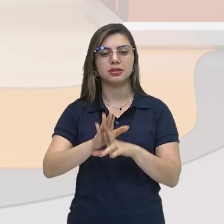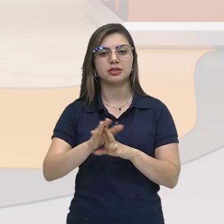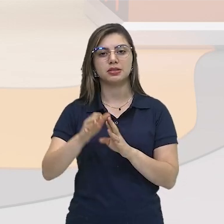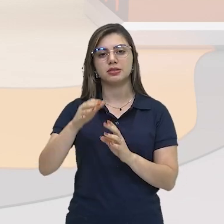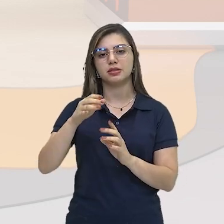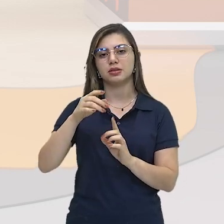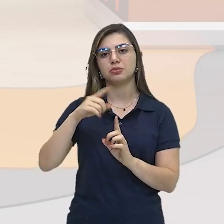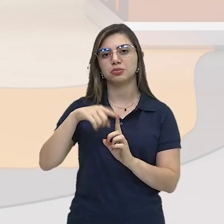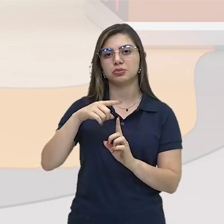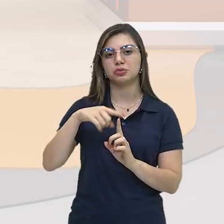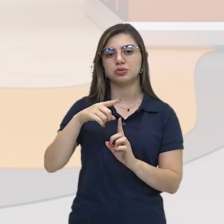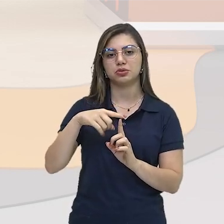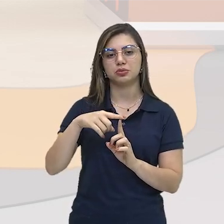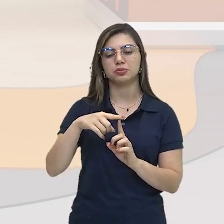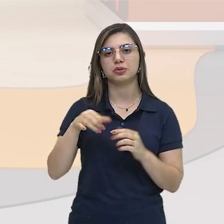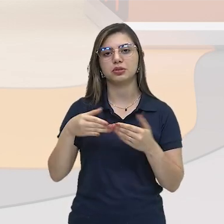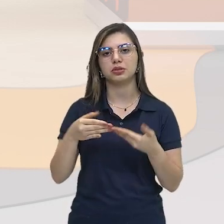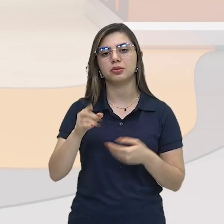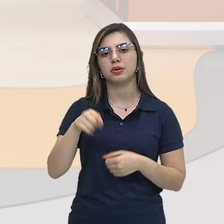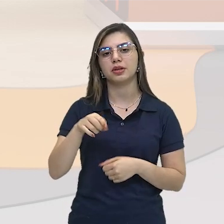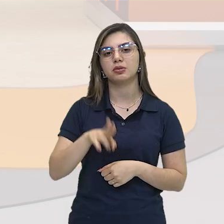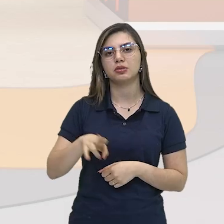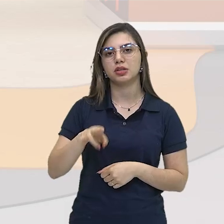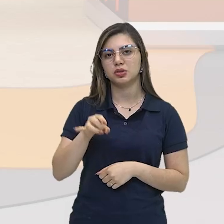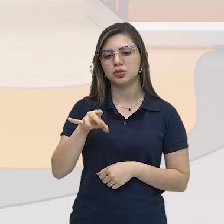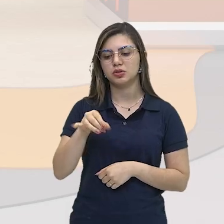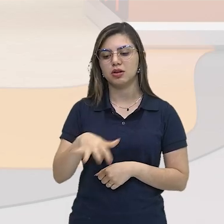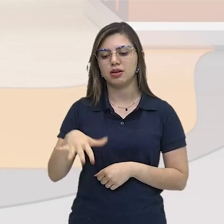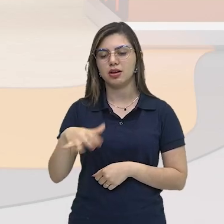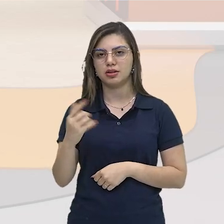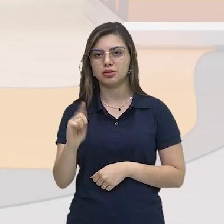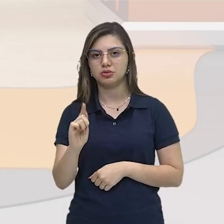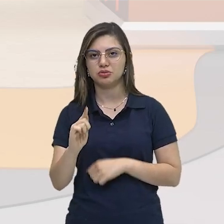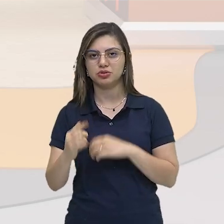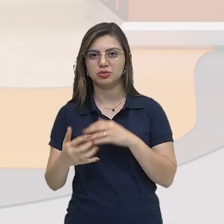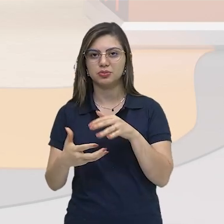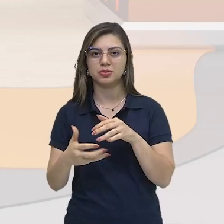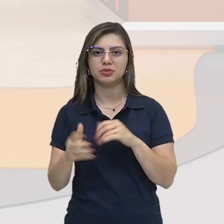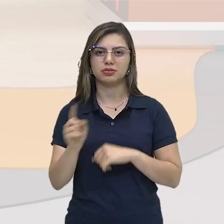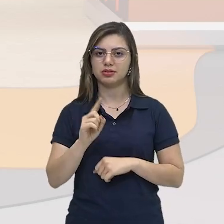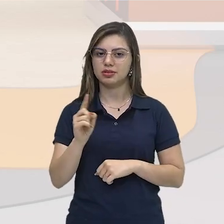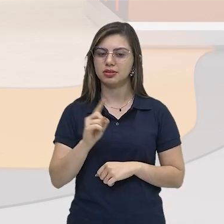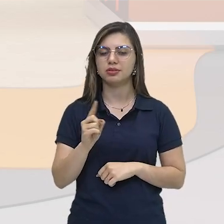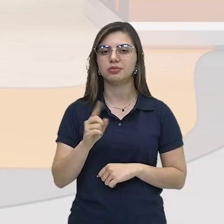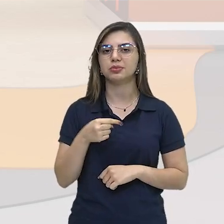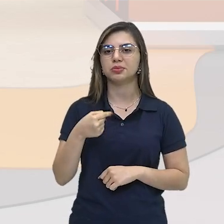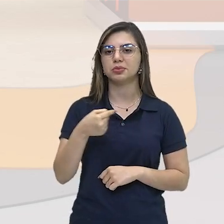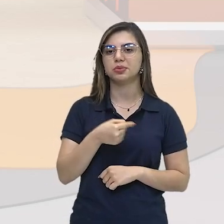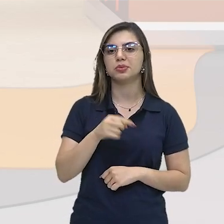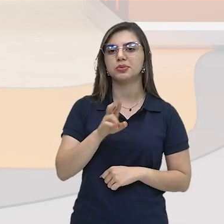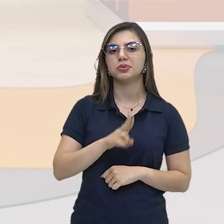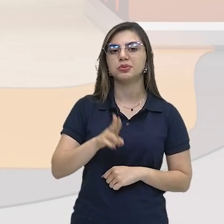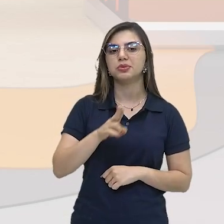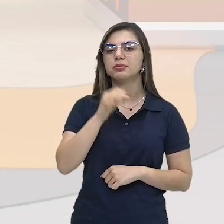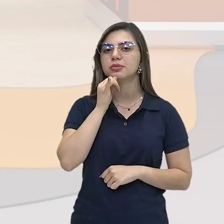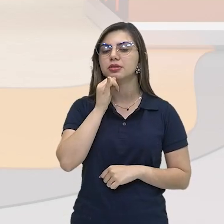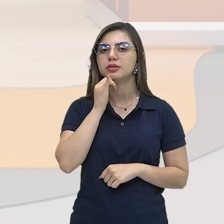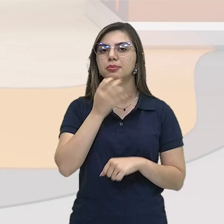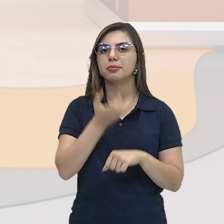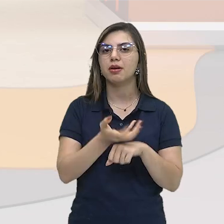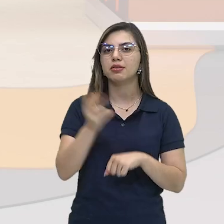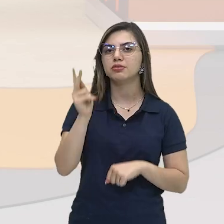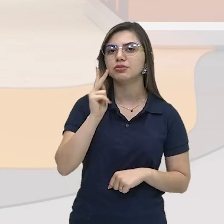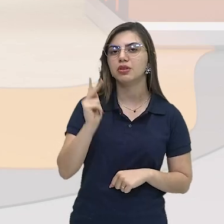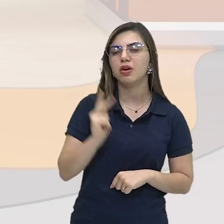elas não são utilizadas apenas na geografia. A gente também utiliza mapas e cartografia na